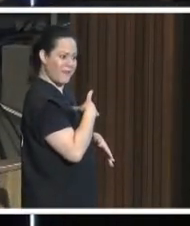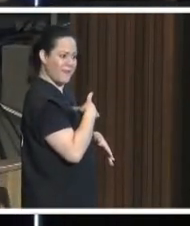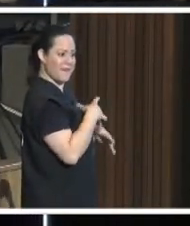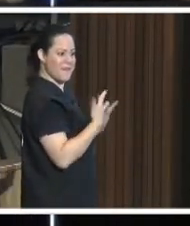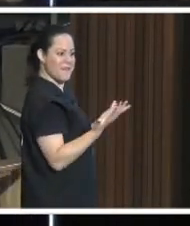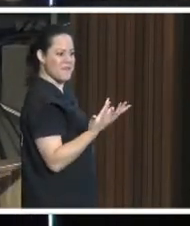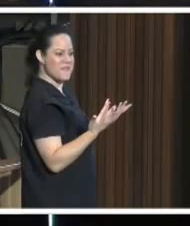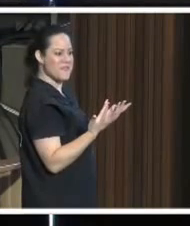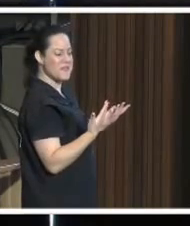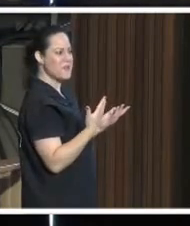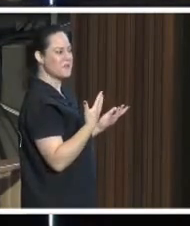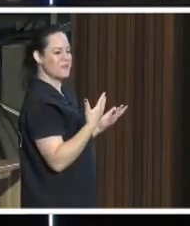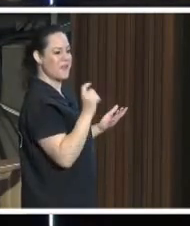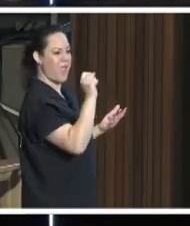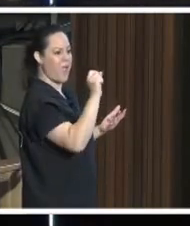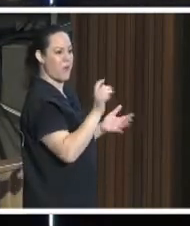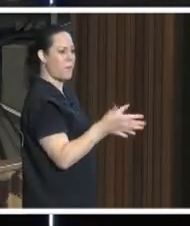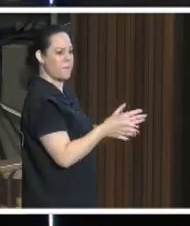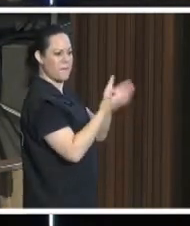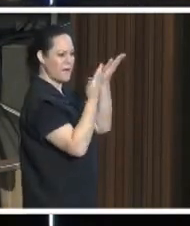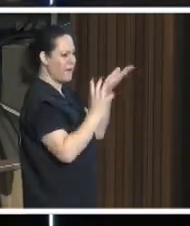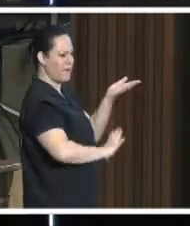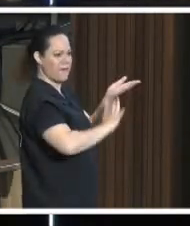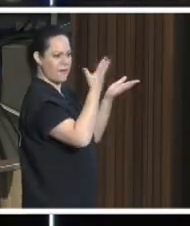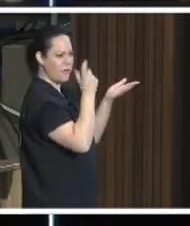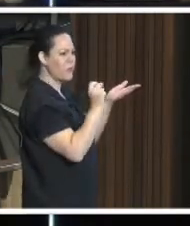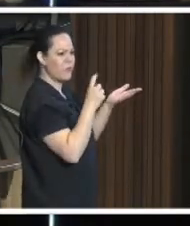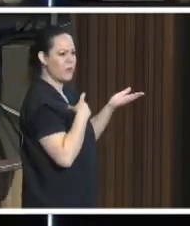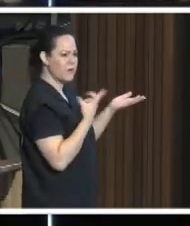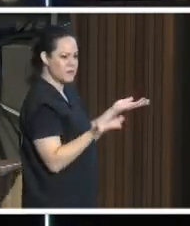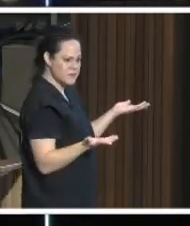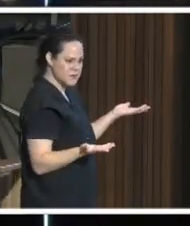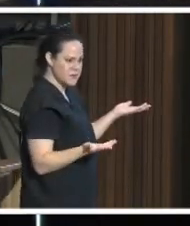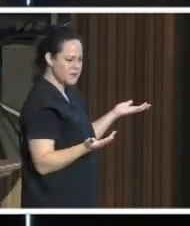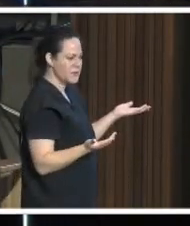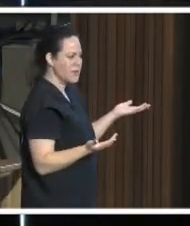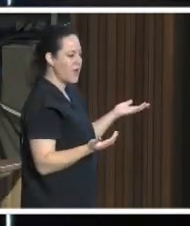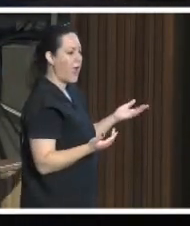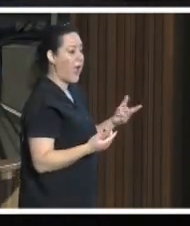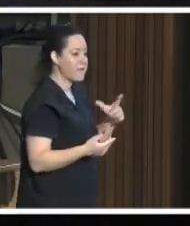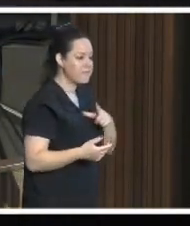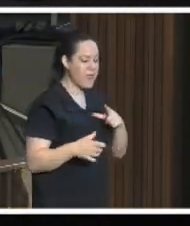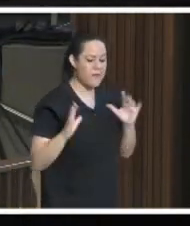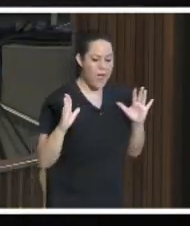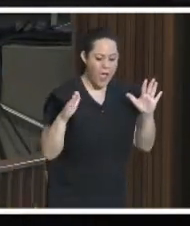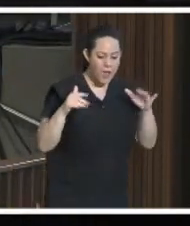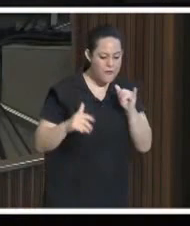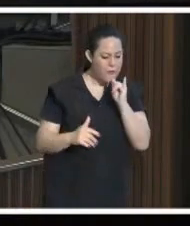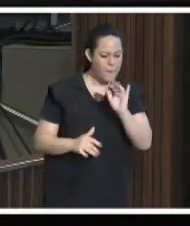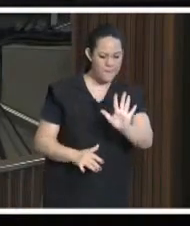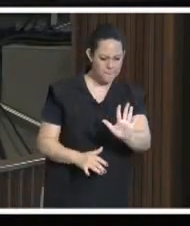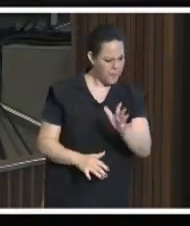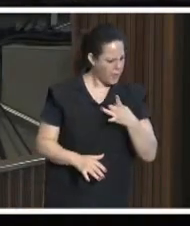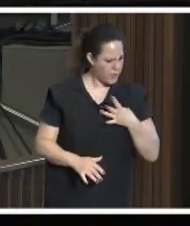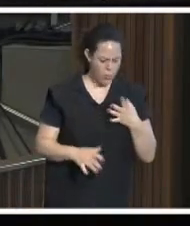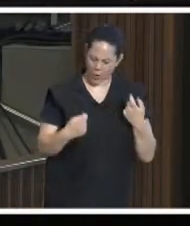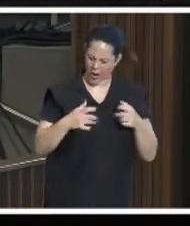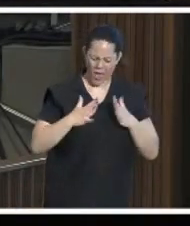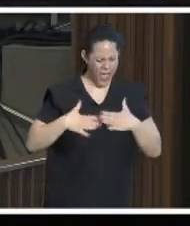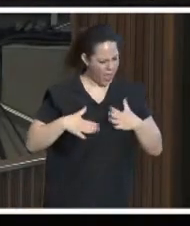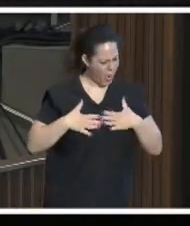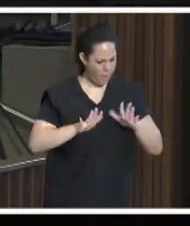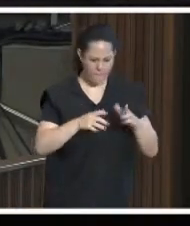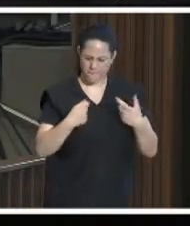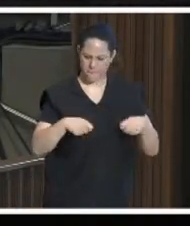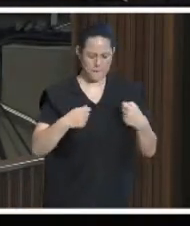medo do sobrenatural, medo do que estavam vendo. E aí veio a mensagem: olha, não precisam ter medo, vocês não